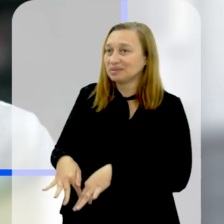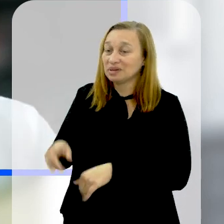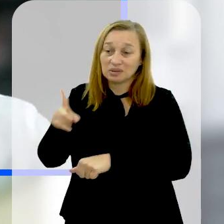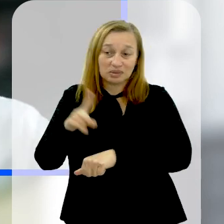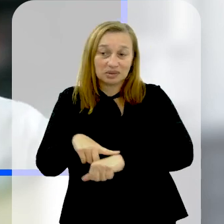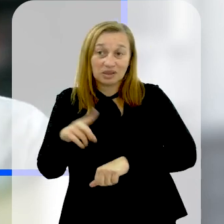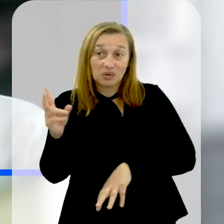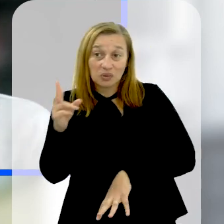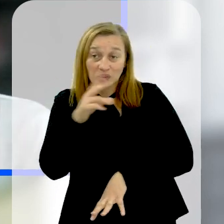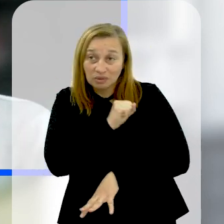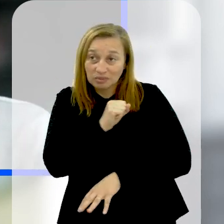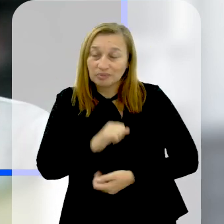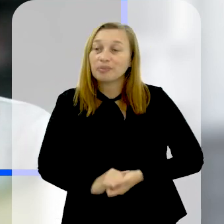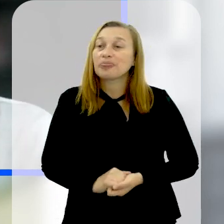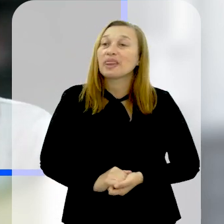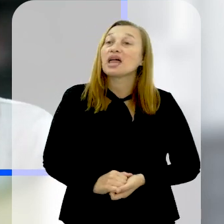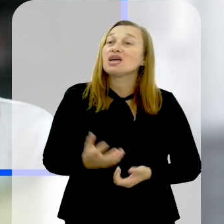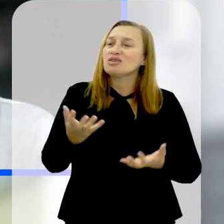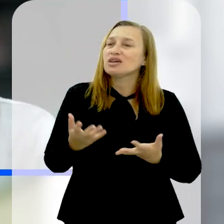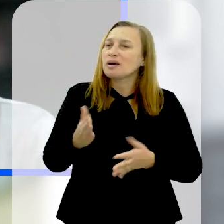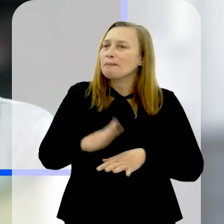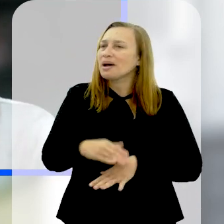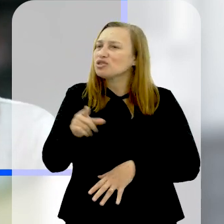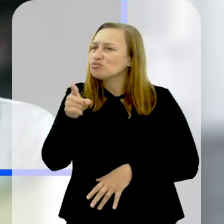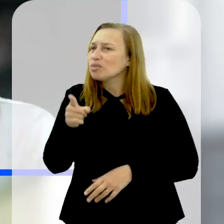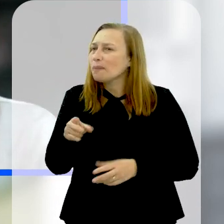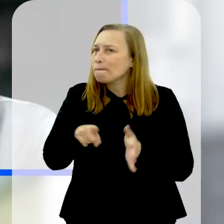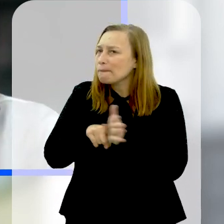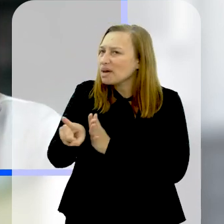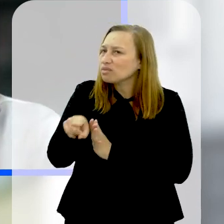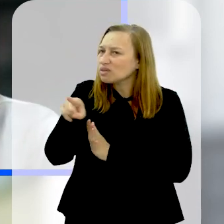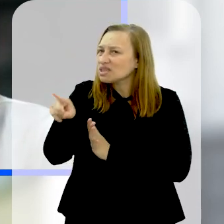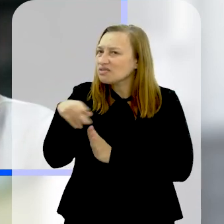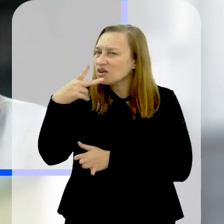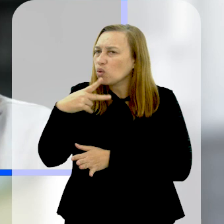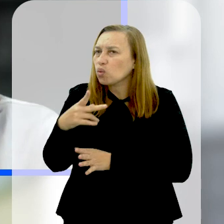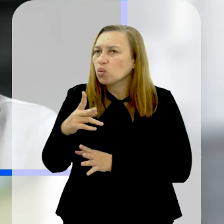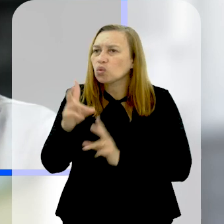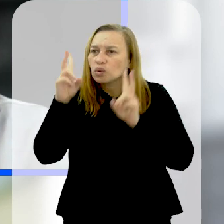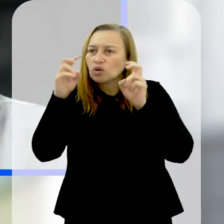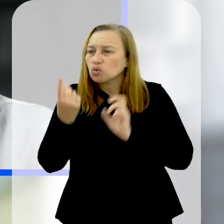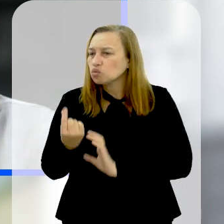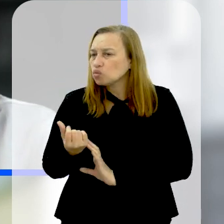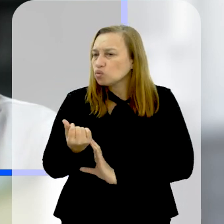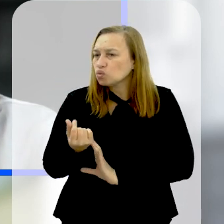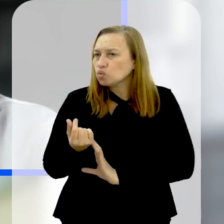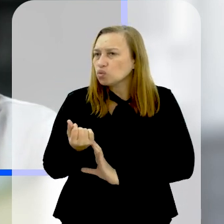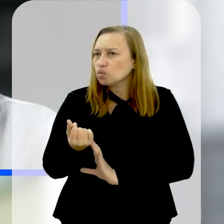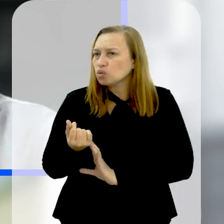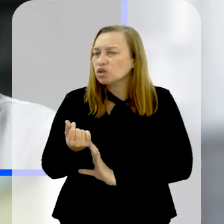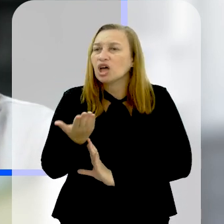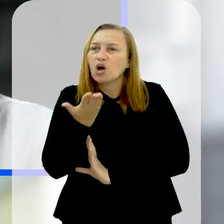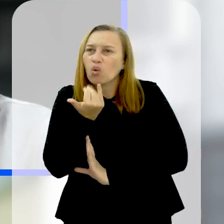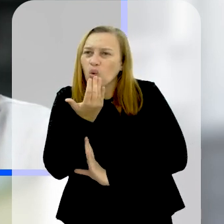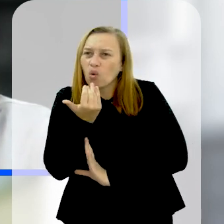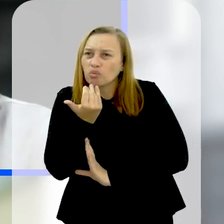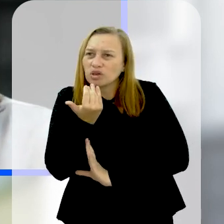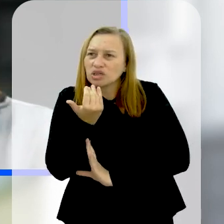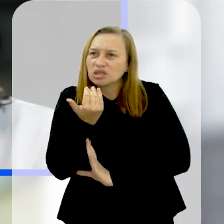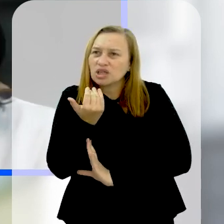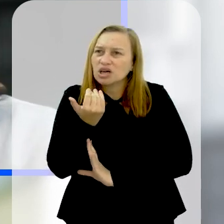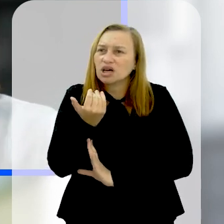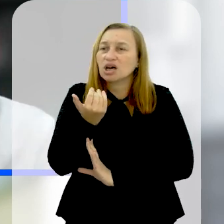a gente encerrar, porque o nosso tempo está acabando, eu só queria fazer mais uma observação, porque você falou sobre a questão do custo